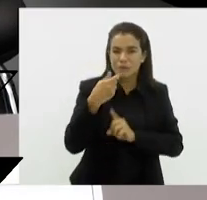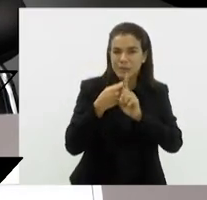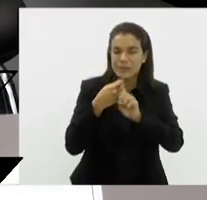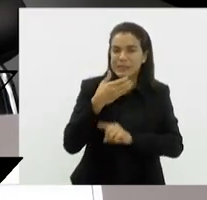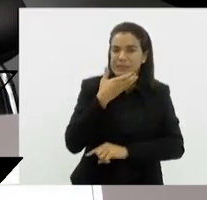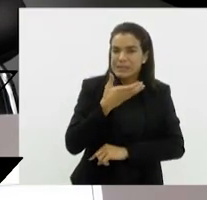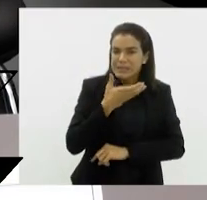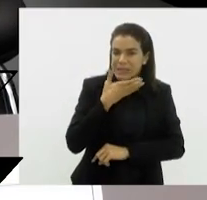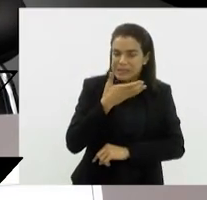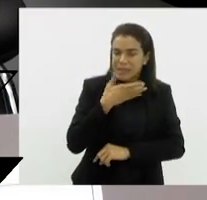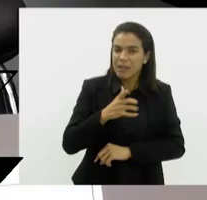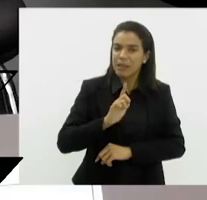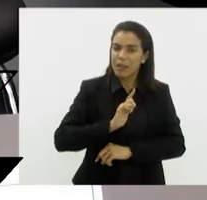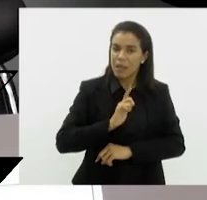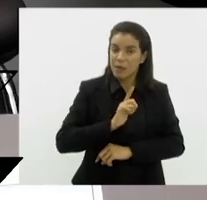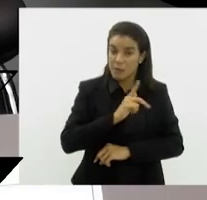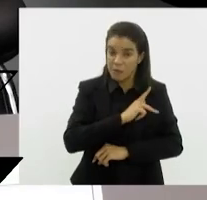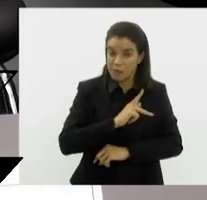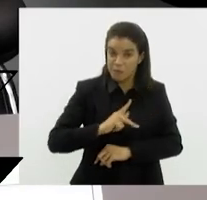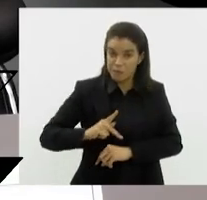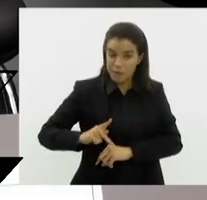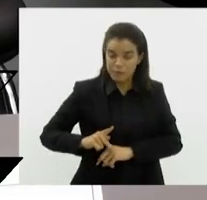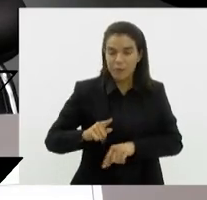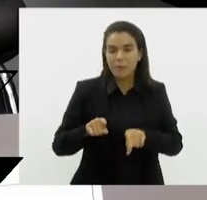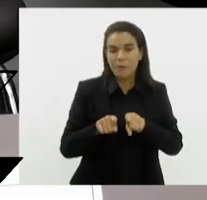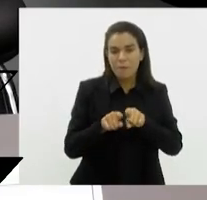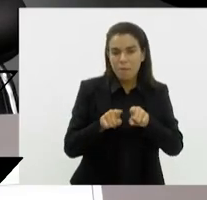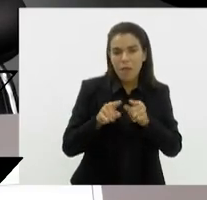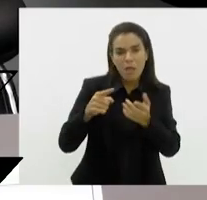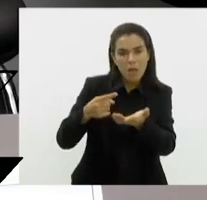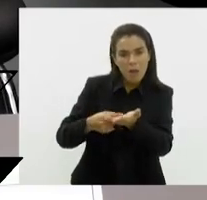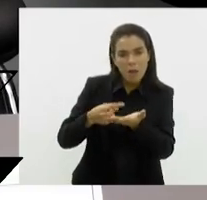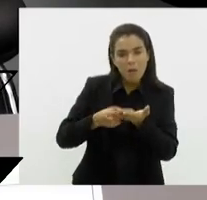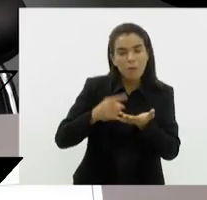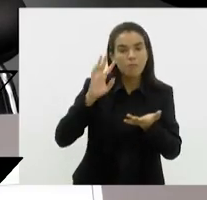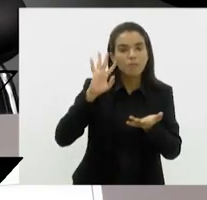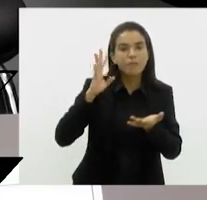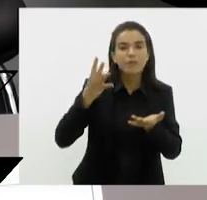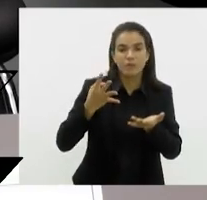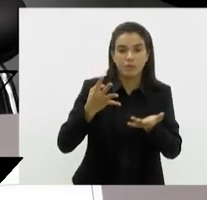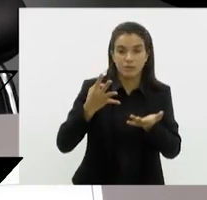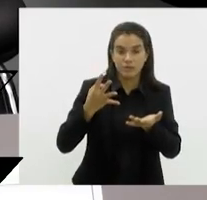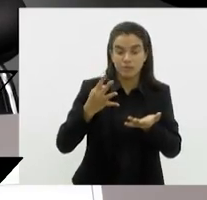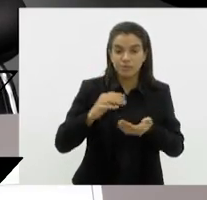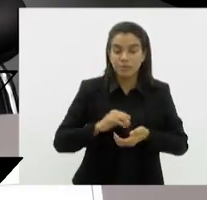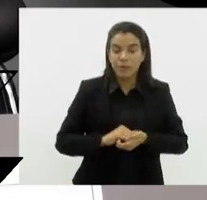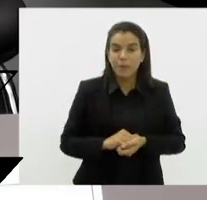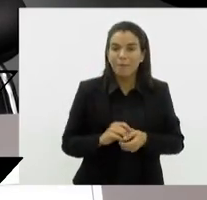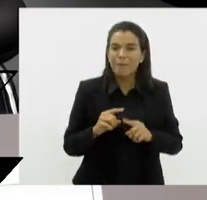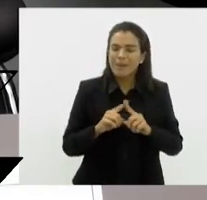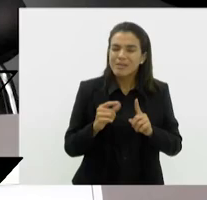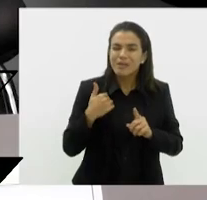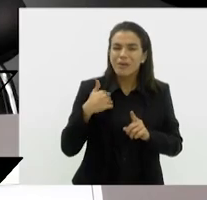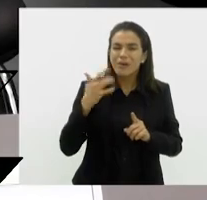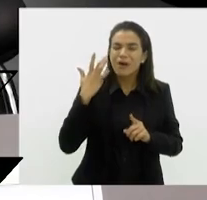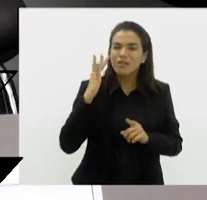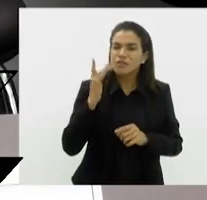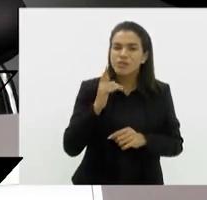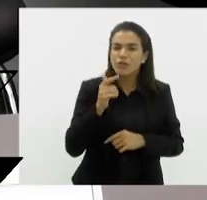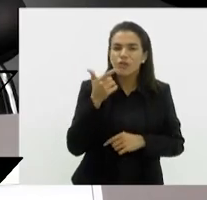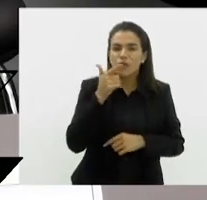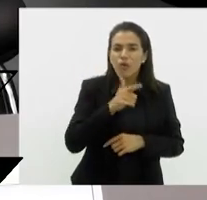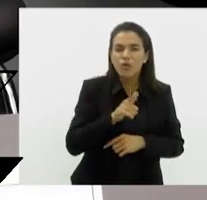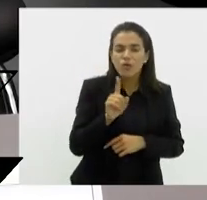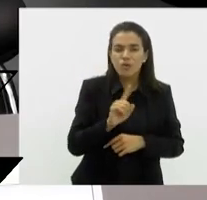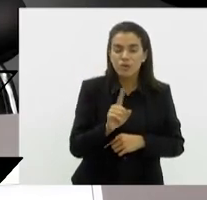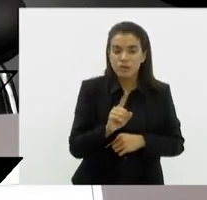que consta lá que o presidente, a pedido e por acordo, decidiu a baixa de diligência. Pelo que me consta, não foi baixada em